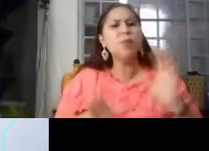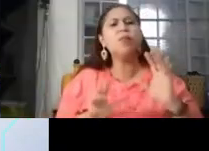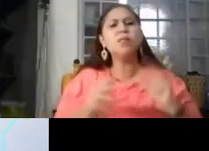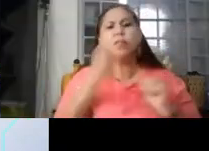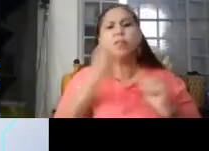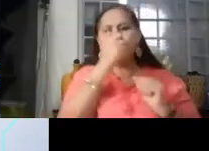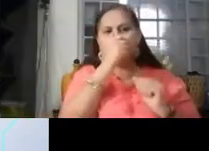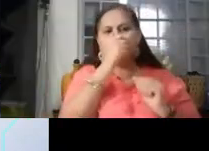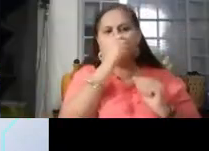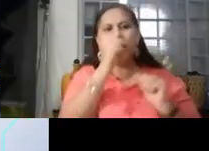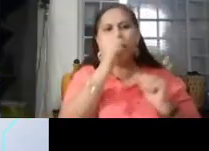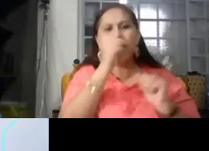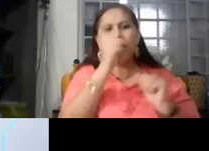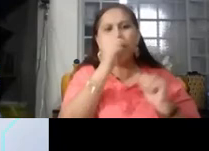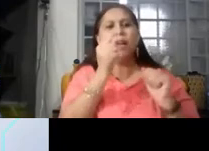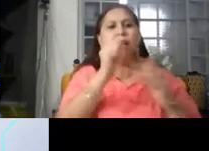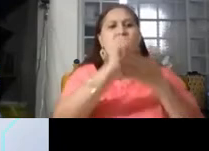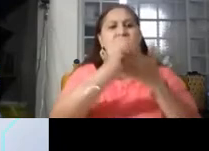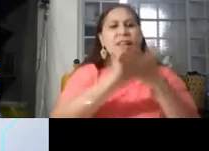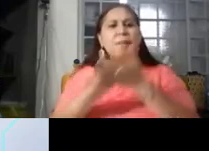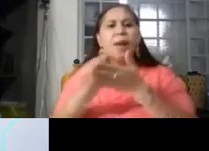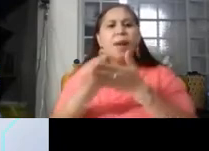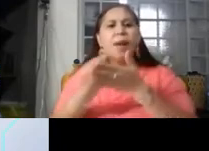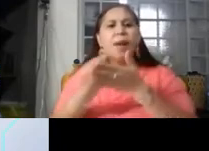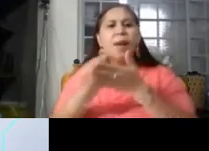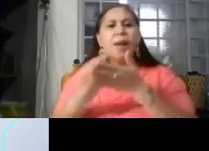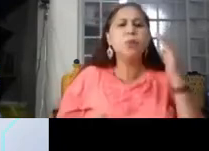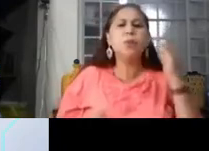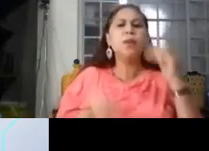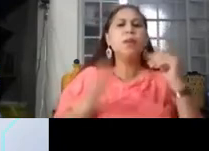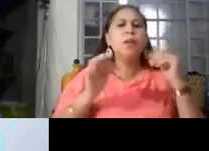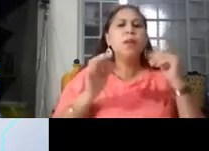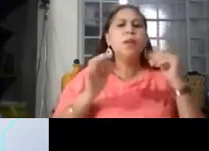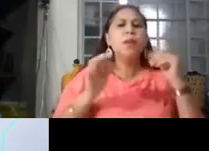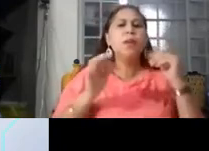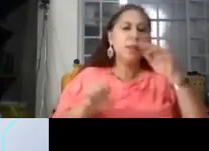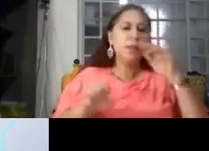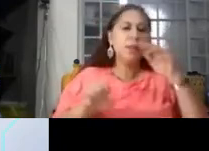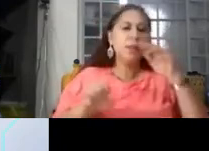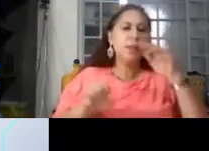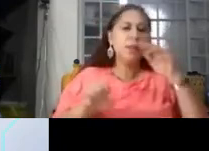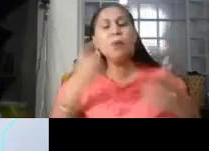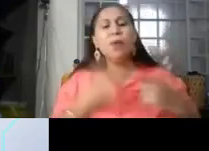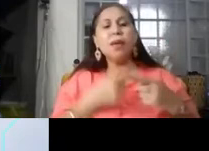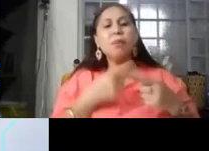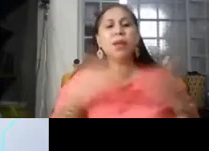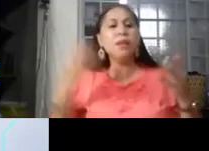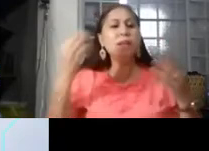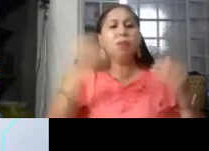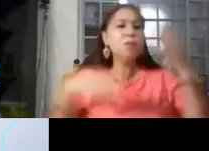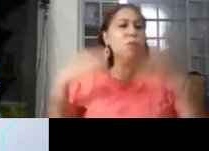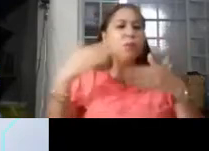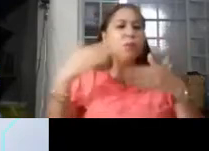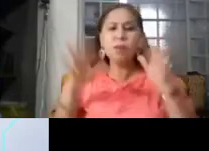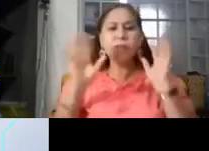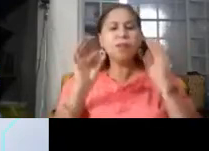coisa, chega uma hora que enche, né? Aí vai ter que apagar e perde tudo. Então eu não estava usando o Telegram, por quê? Porque nem